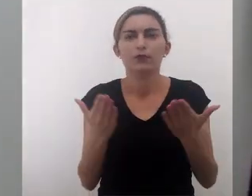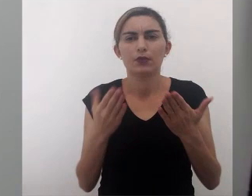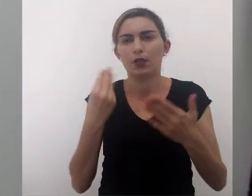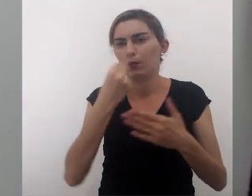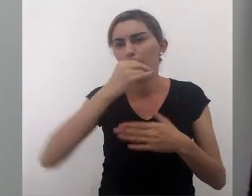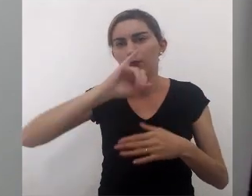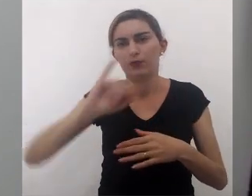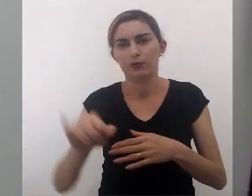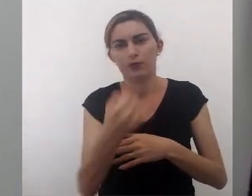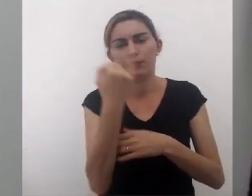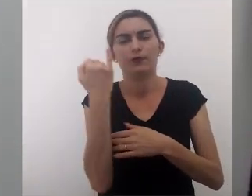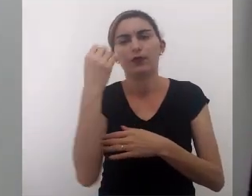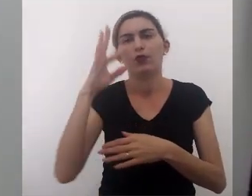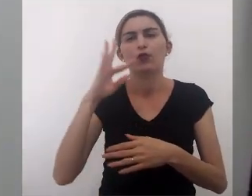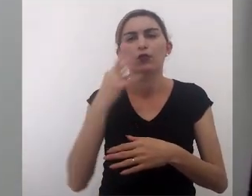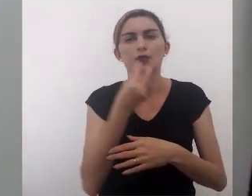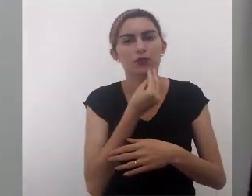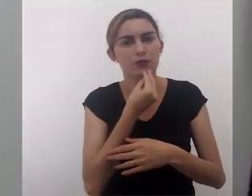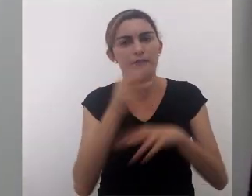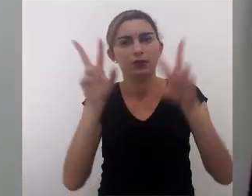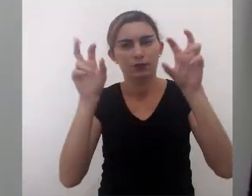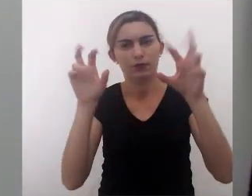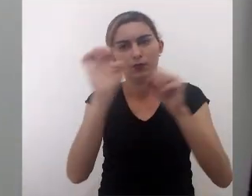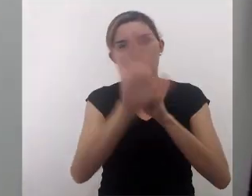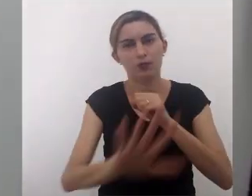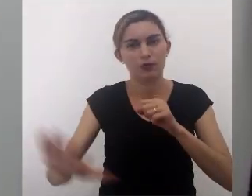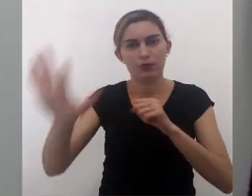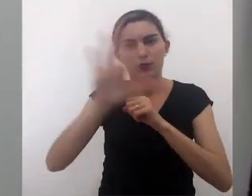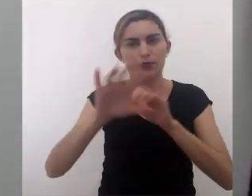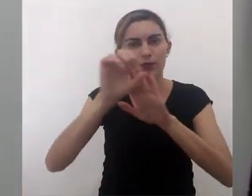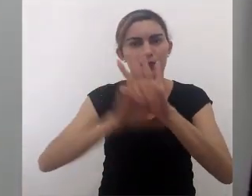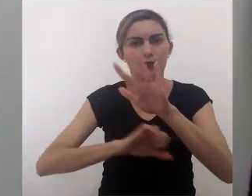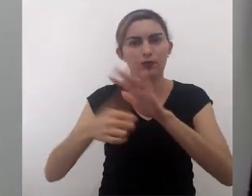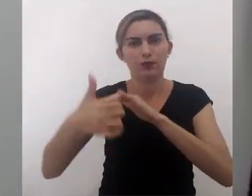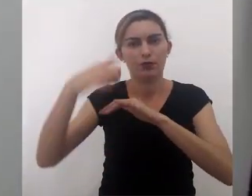vocês aproveitem esse conhecimento sobre a